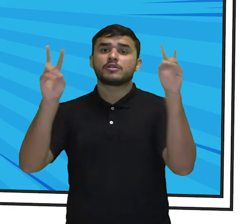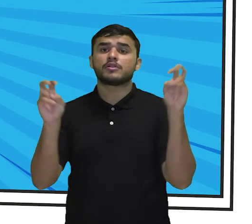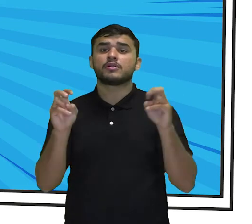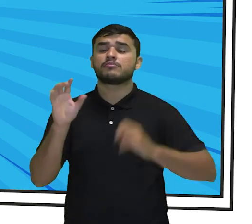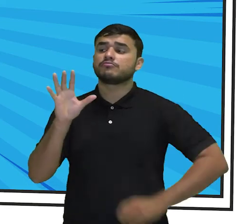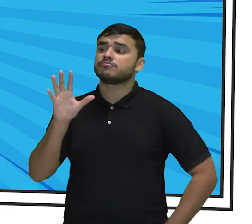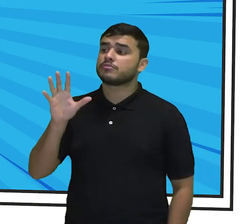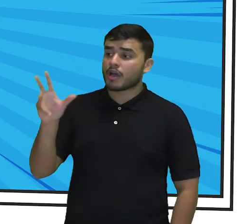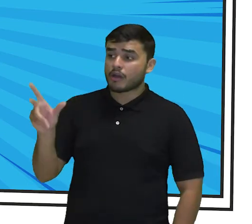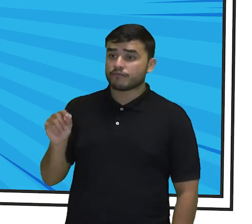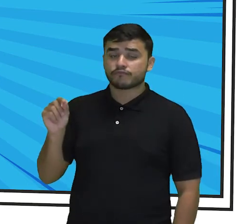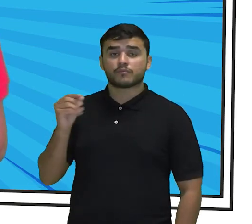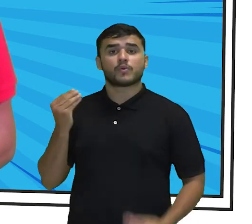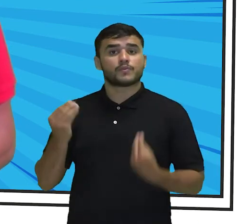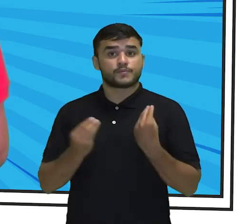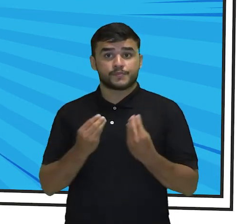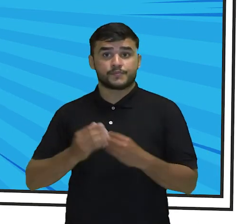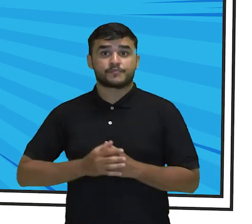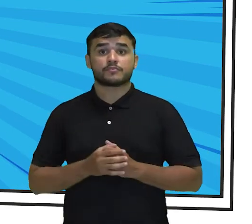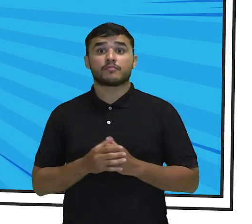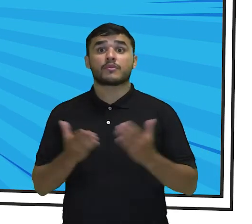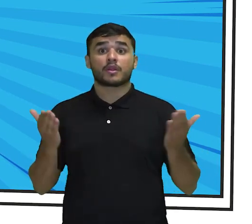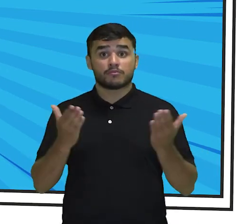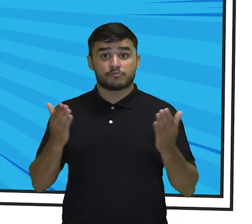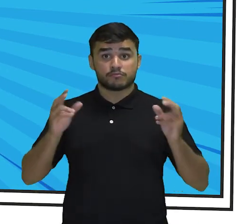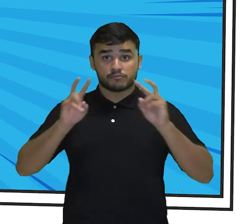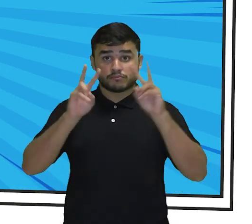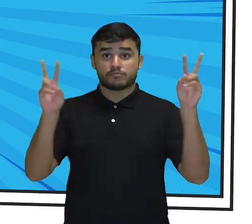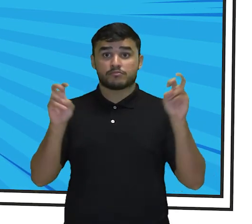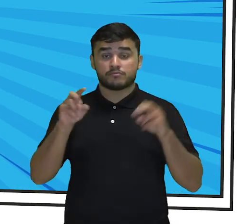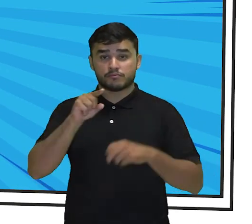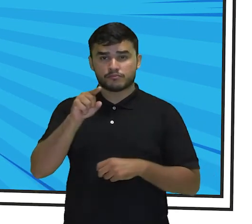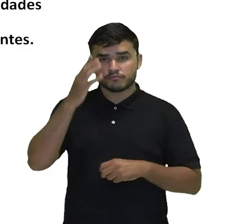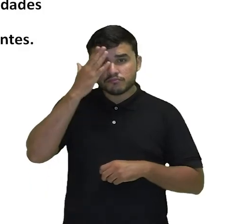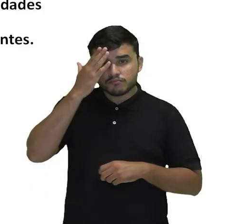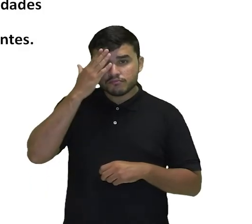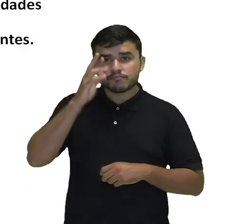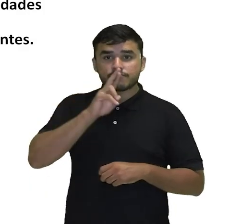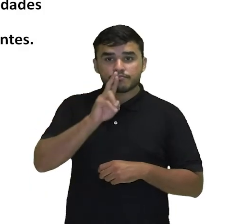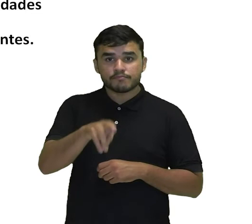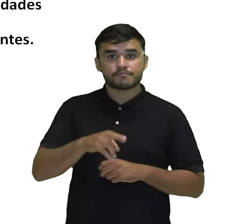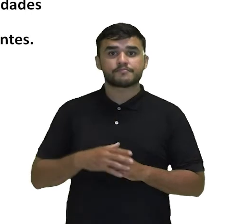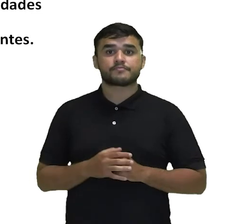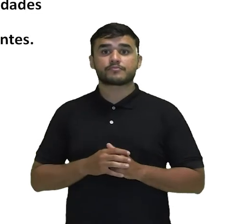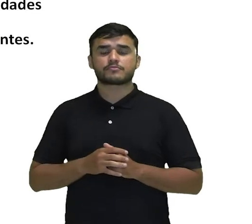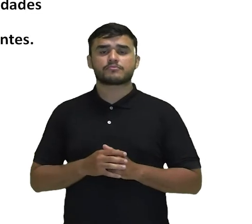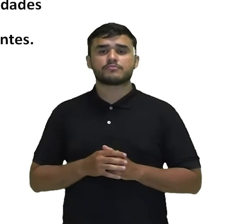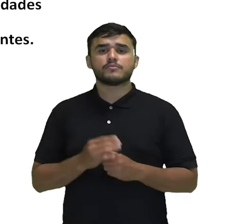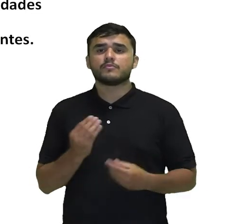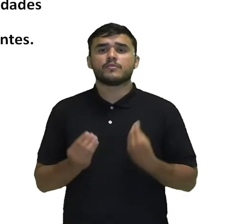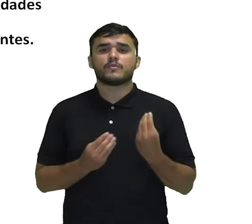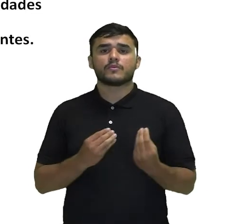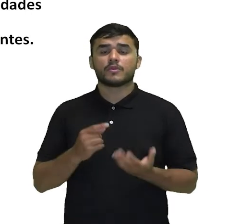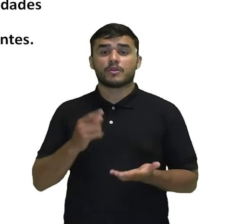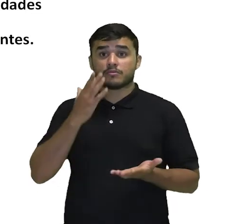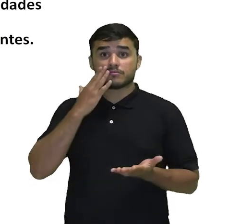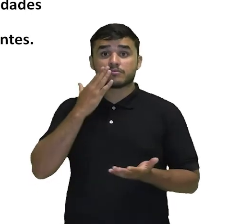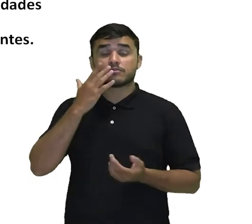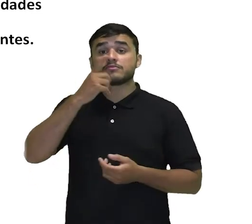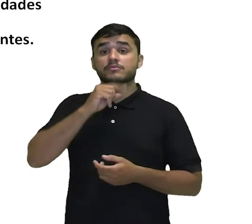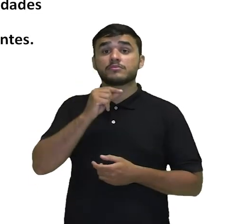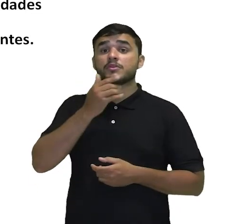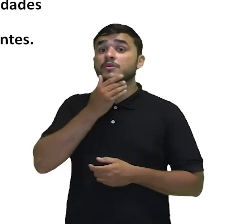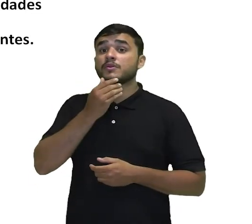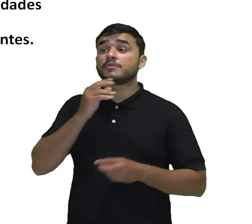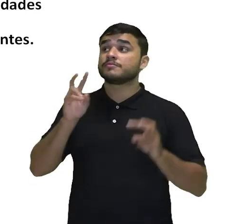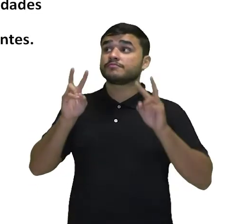esse texto. Vamos para agora a pergunta para a gente resolver essa questão. a abordagem realizada pelo autor